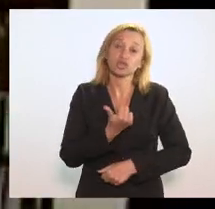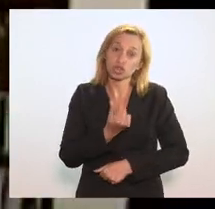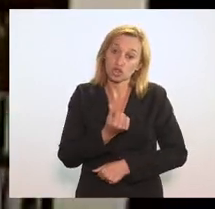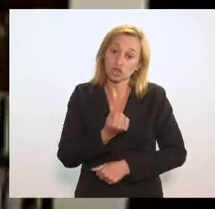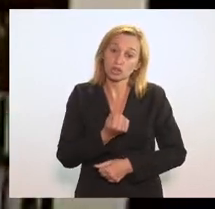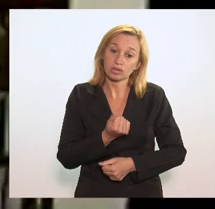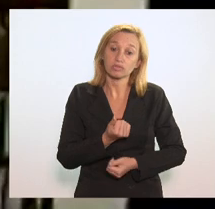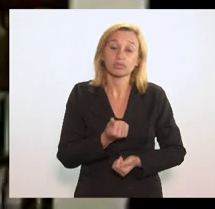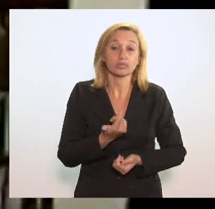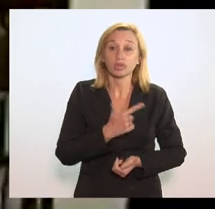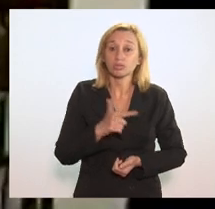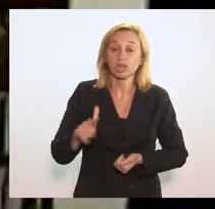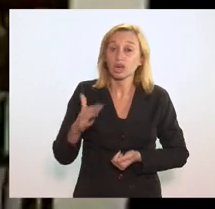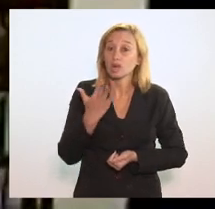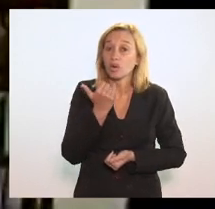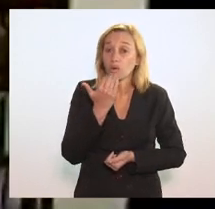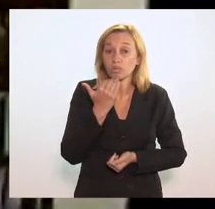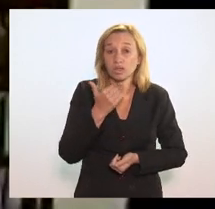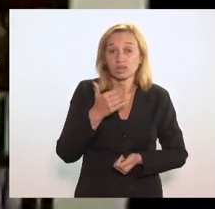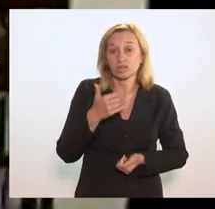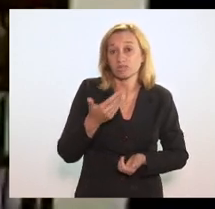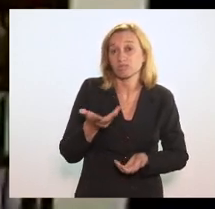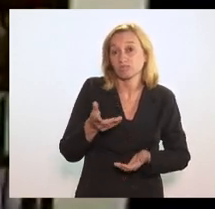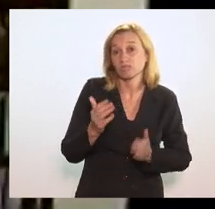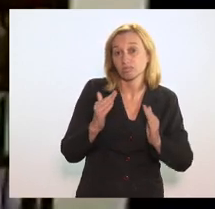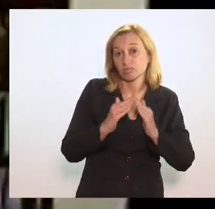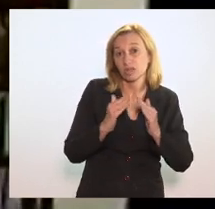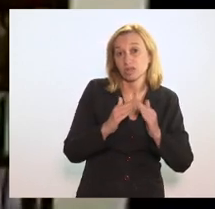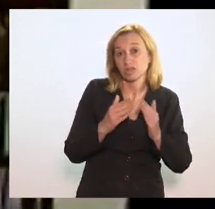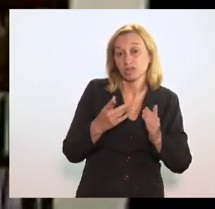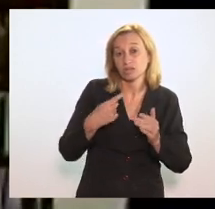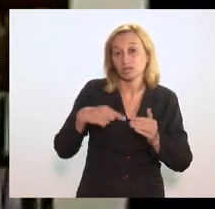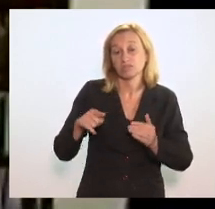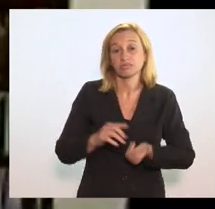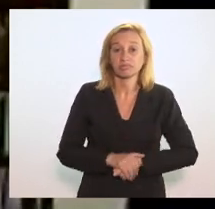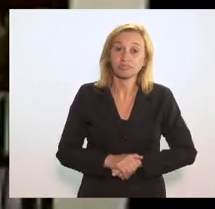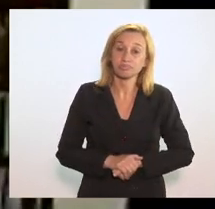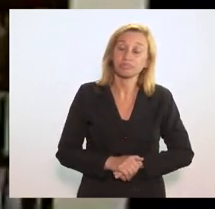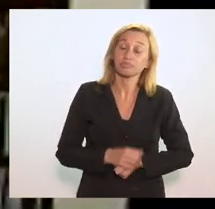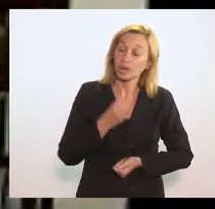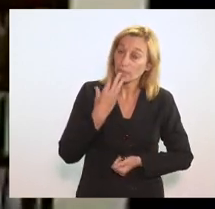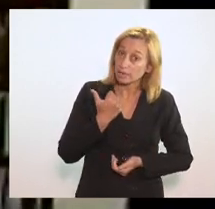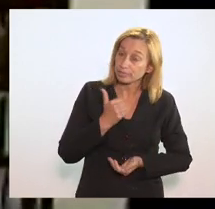a alimentação, a comida para a família. Veja bem,